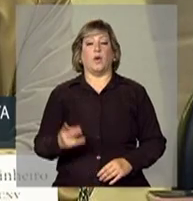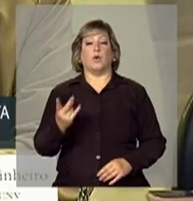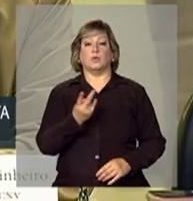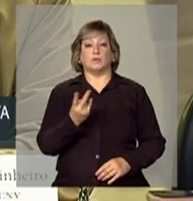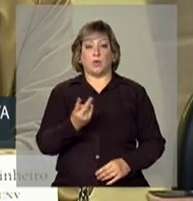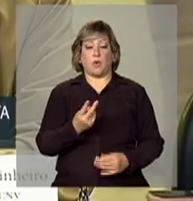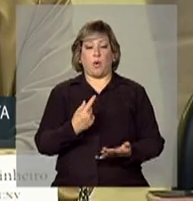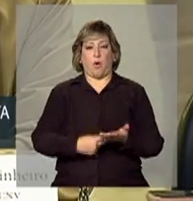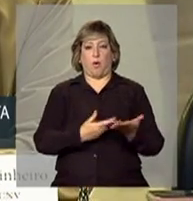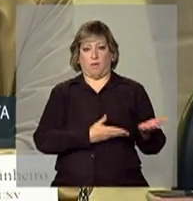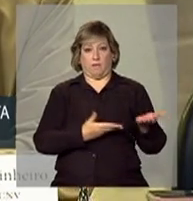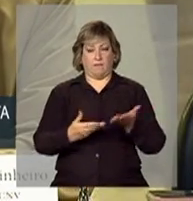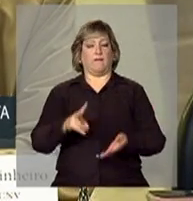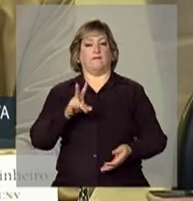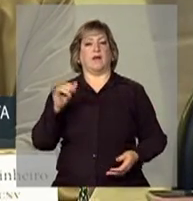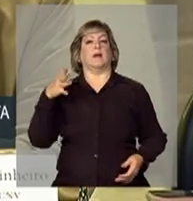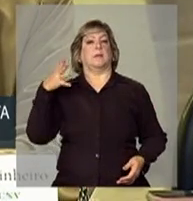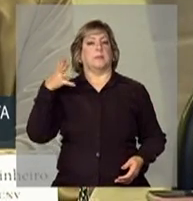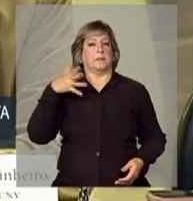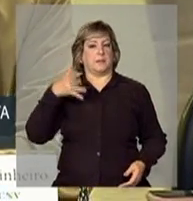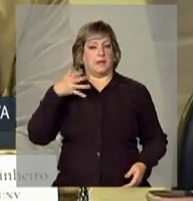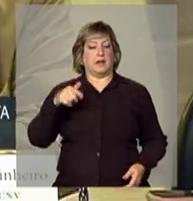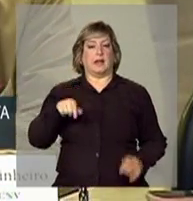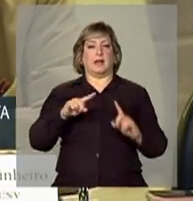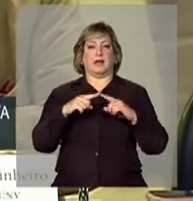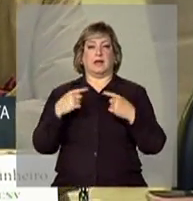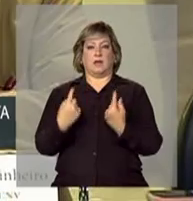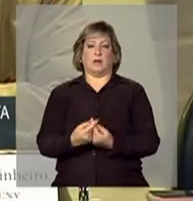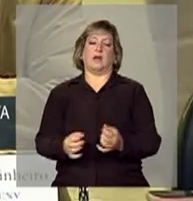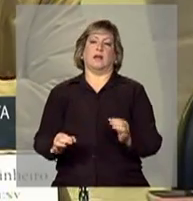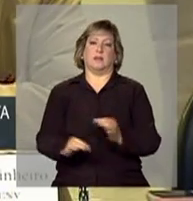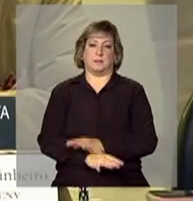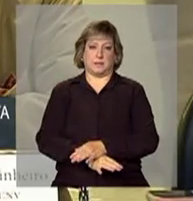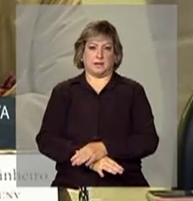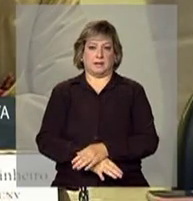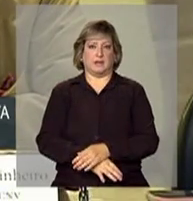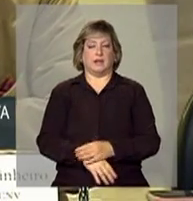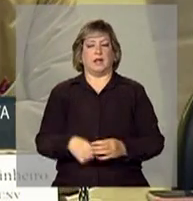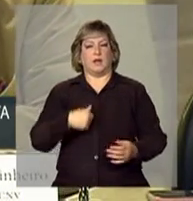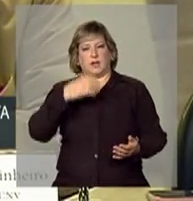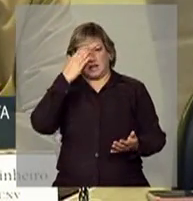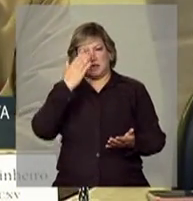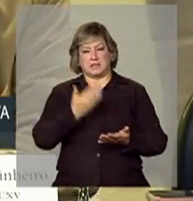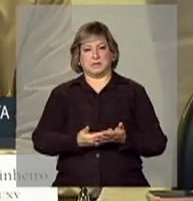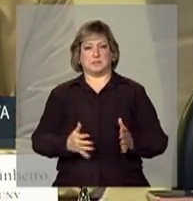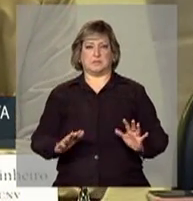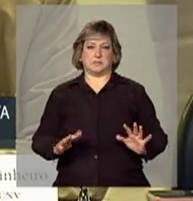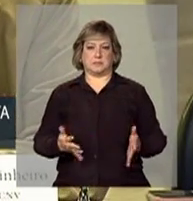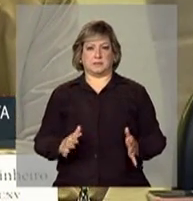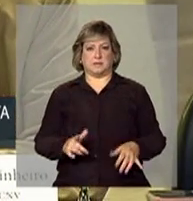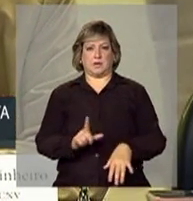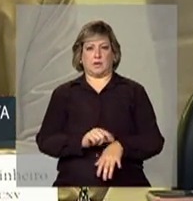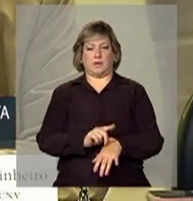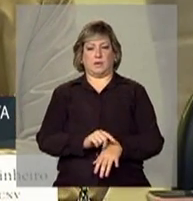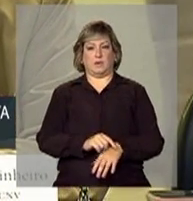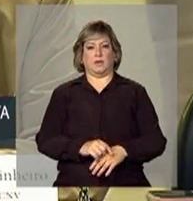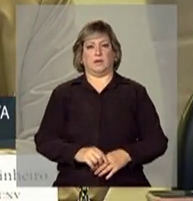os dois convidados usarão a palavra e a reunião deve estar terminada, eu creio, por volta das